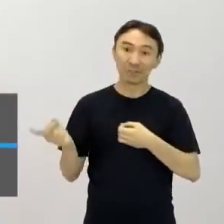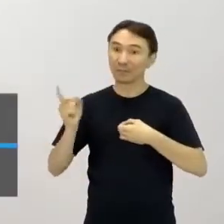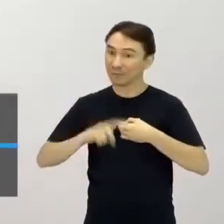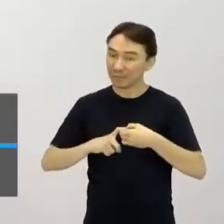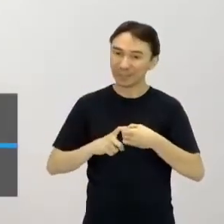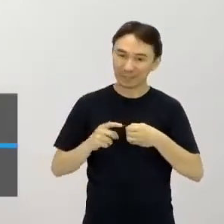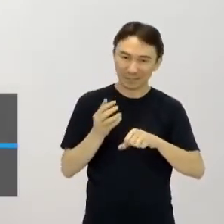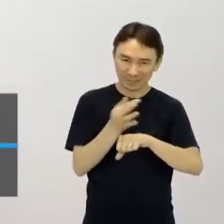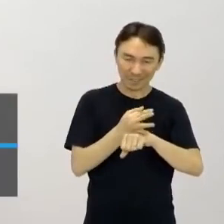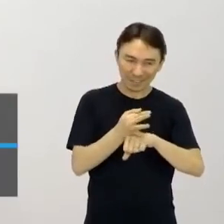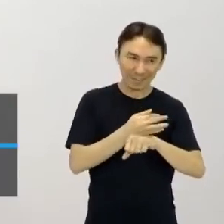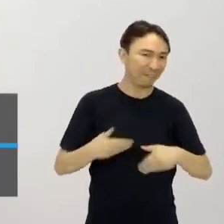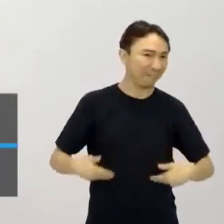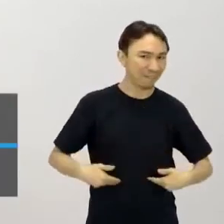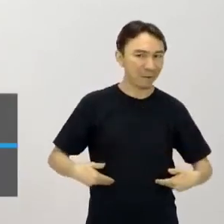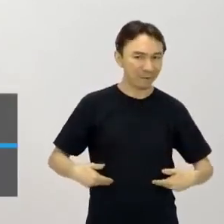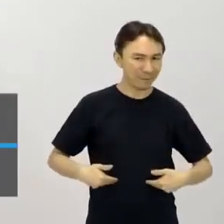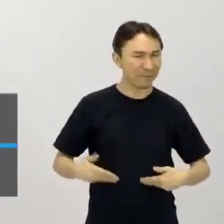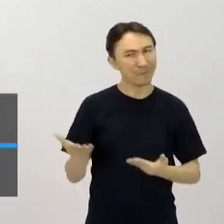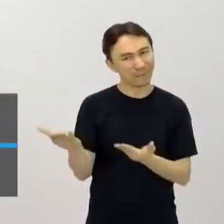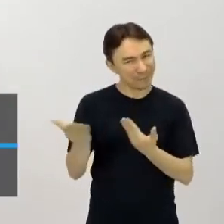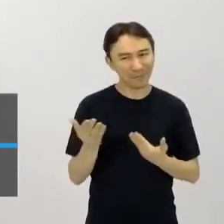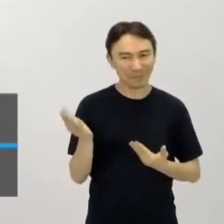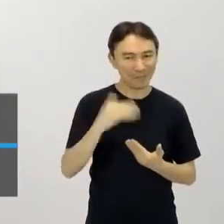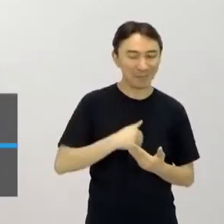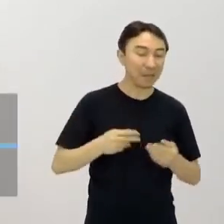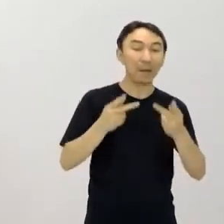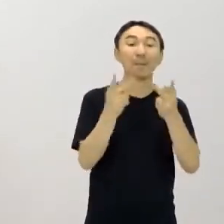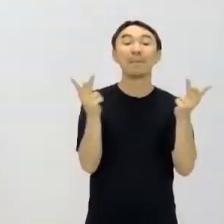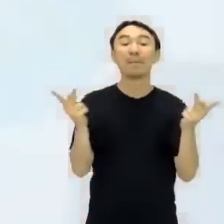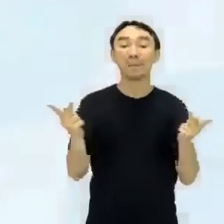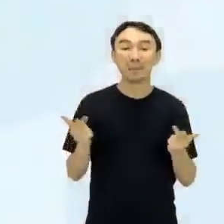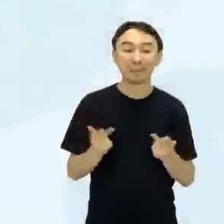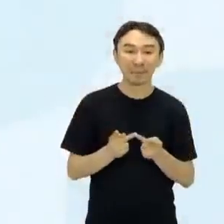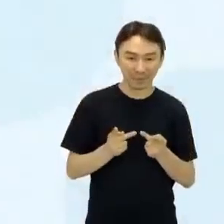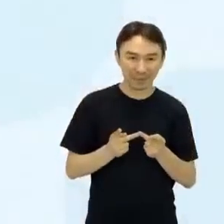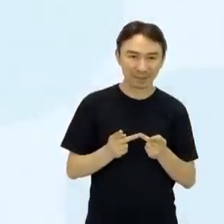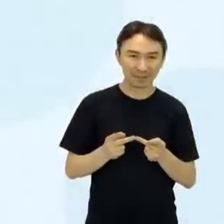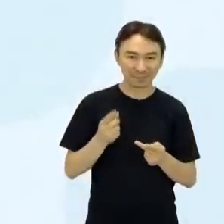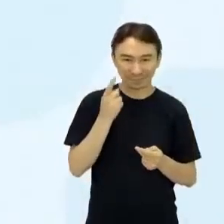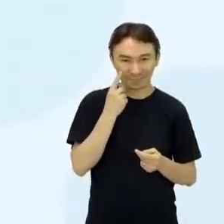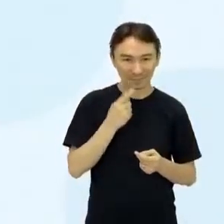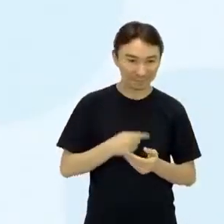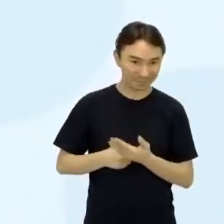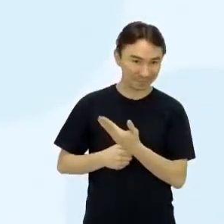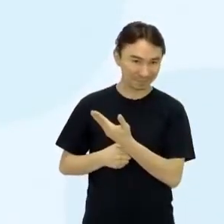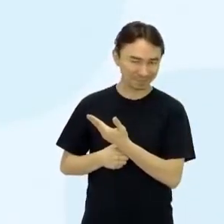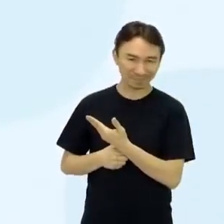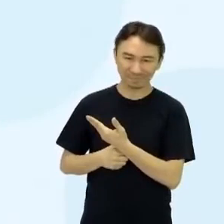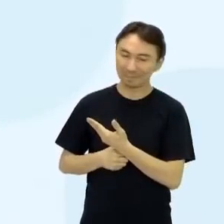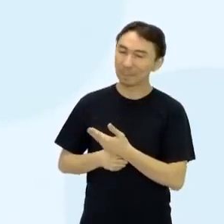vocês para comer uma pizza comigo. Ó, fica de olho na tela aí, ó. Olha o que tá dizendo aí na nossa telinha, ó.